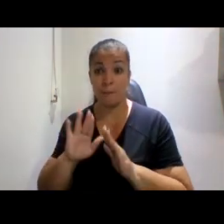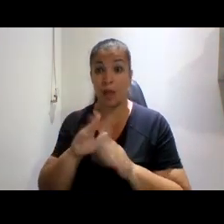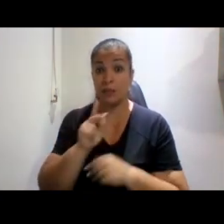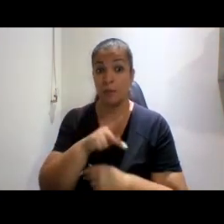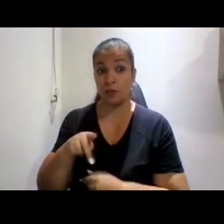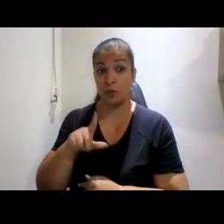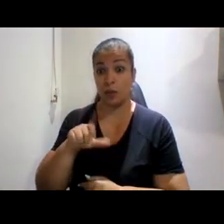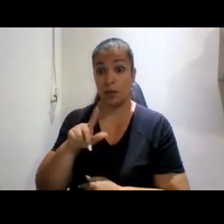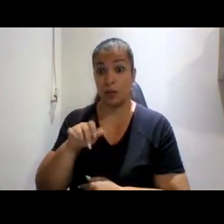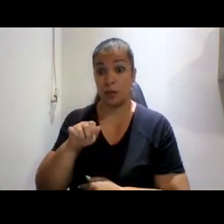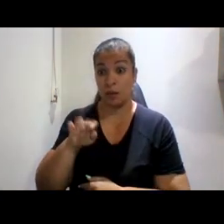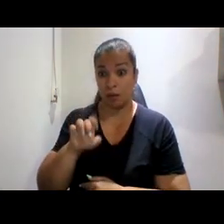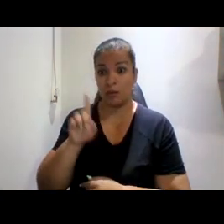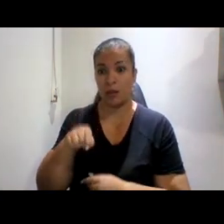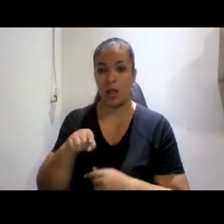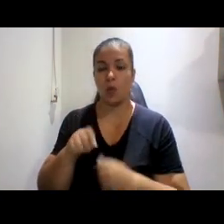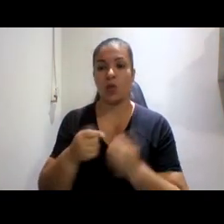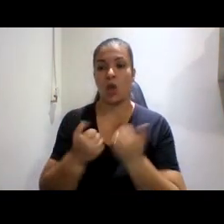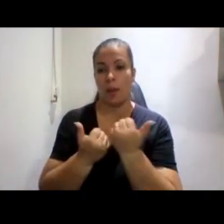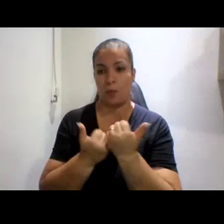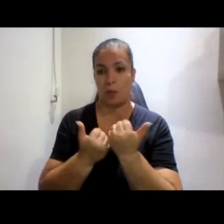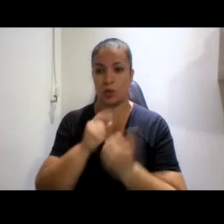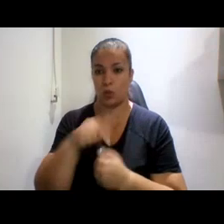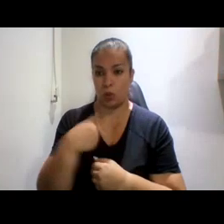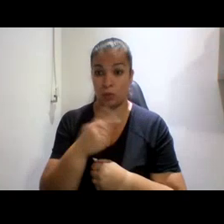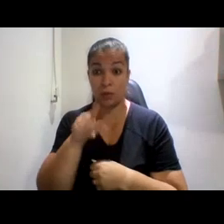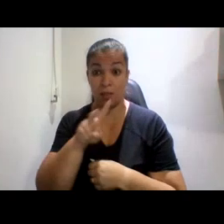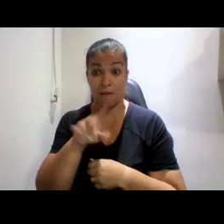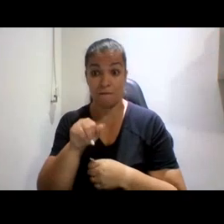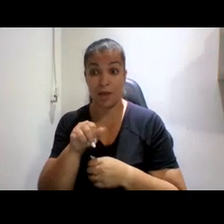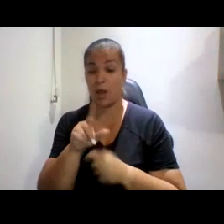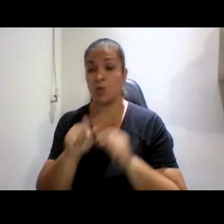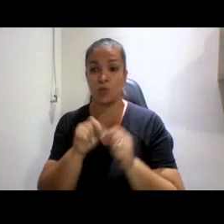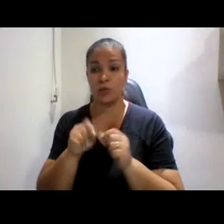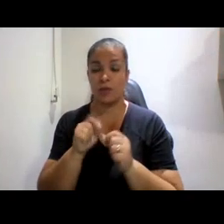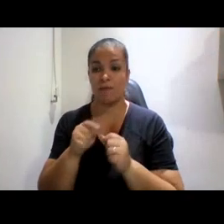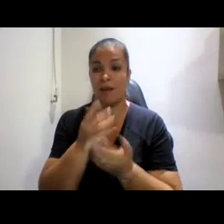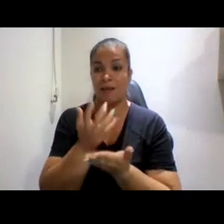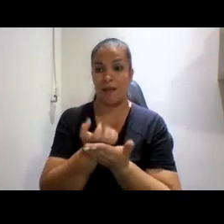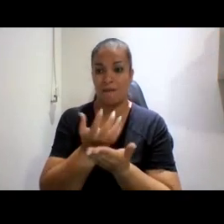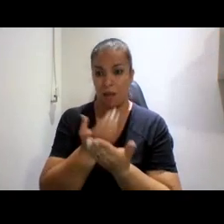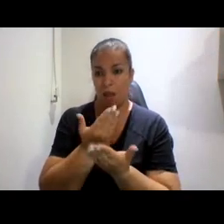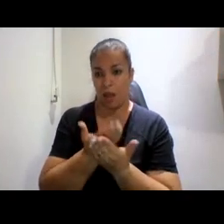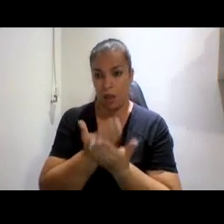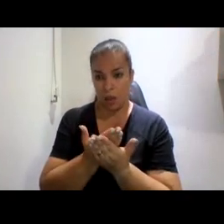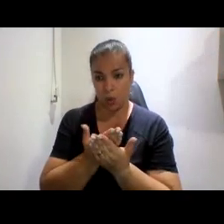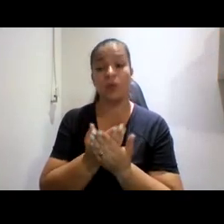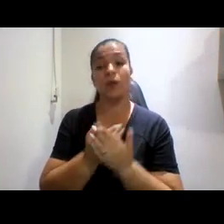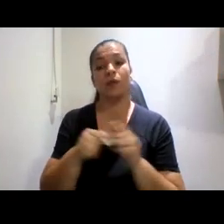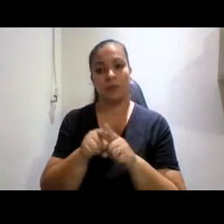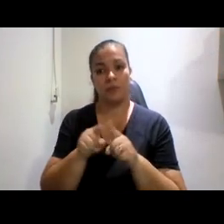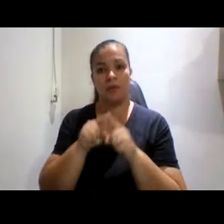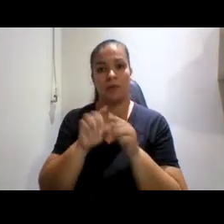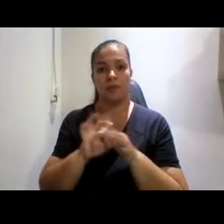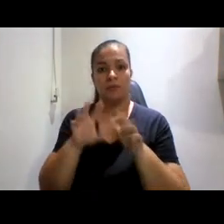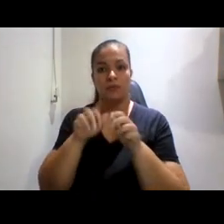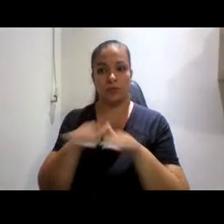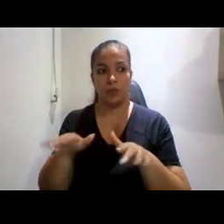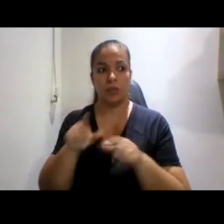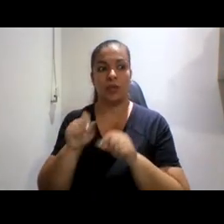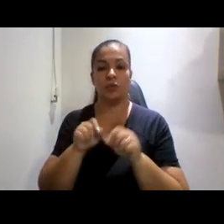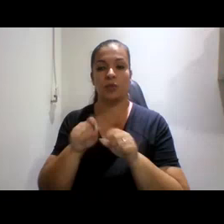nossa colaboradora, ela vai gravar as aulas e elas vão ser disponibilizadas após a seleção do outro